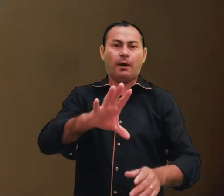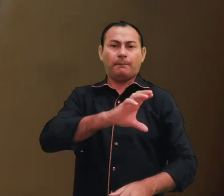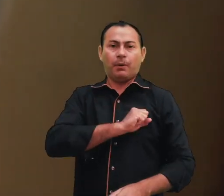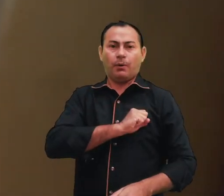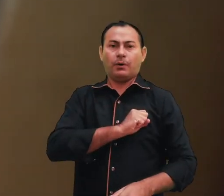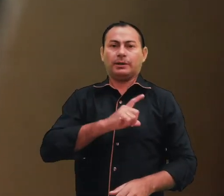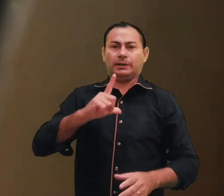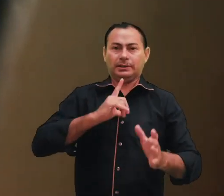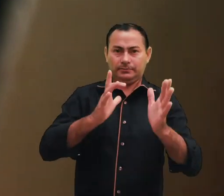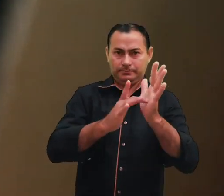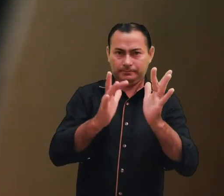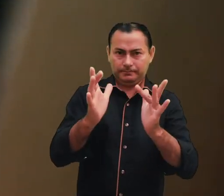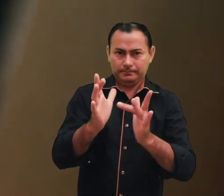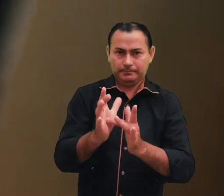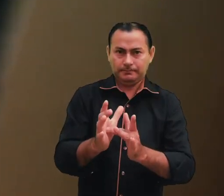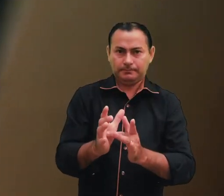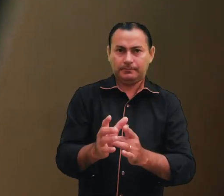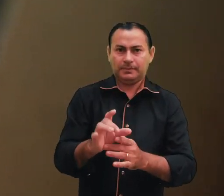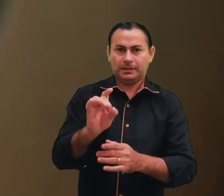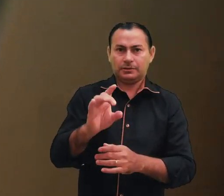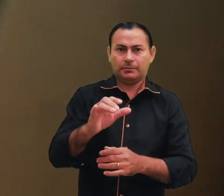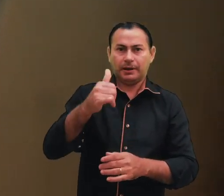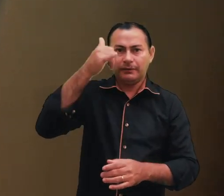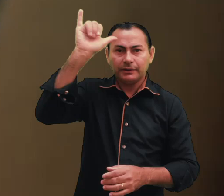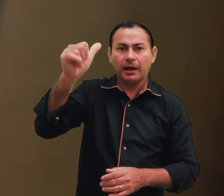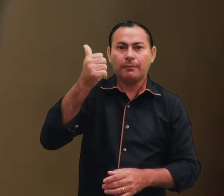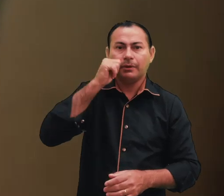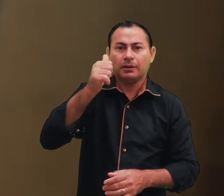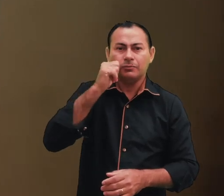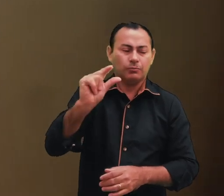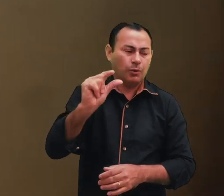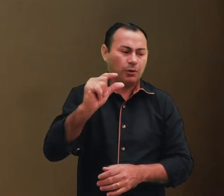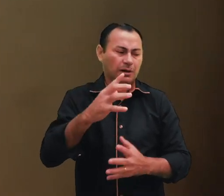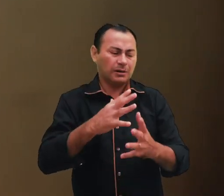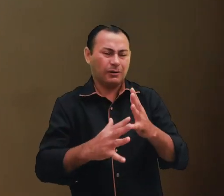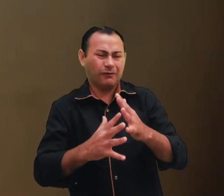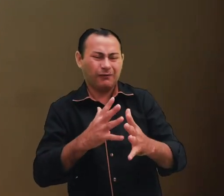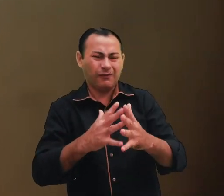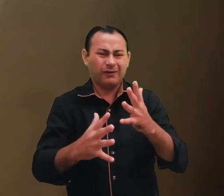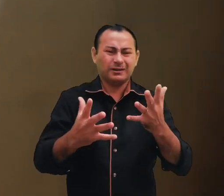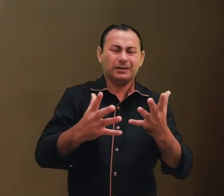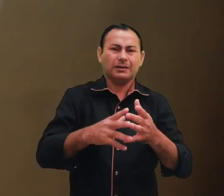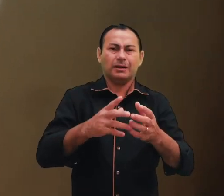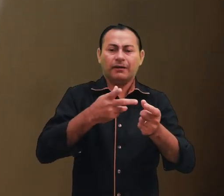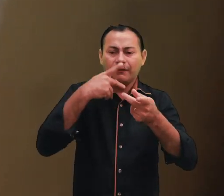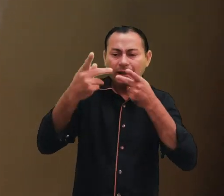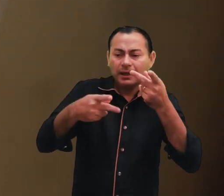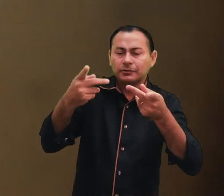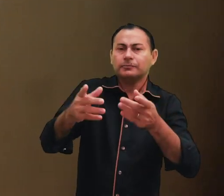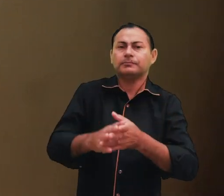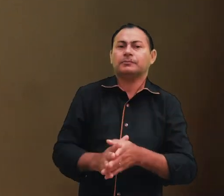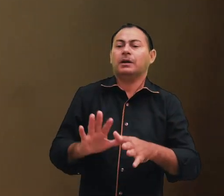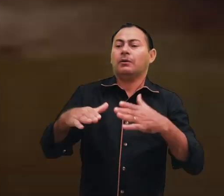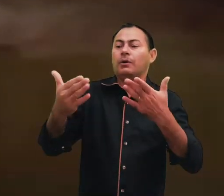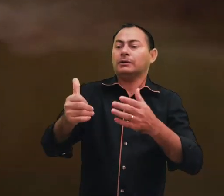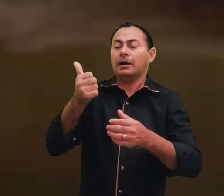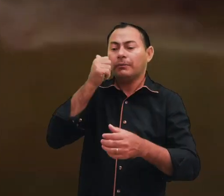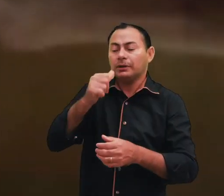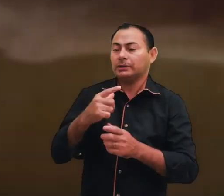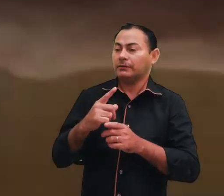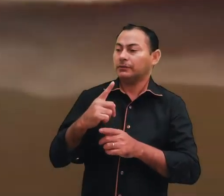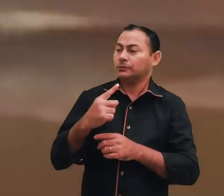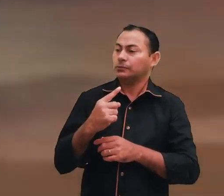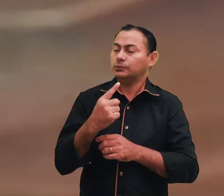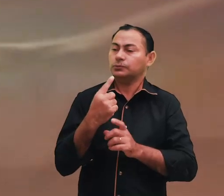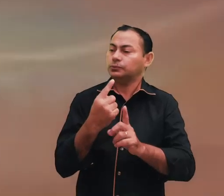amor que tem por Jesus. E só para evitar que a mulher ficasse um pouco confusa pelo que ele tinha acabado de dizer quando ela estava indo